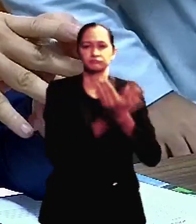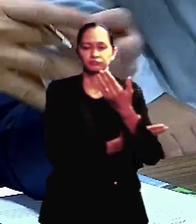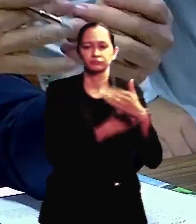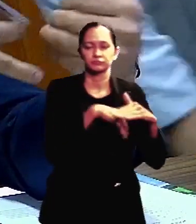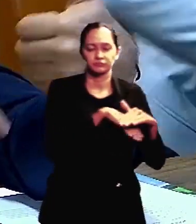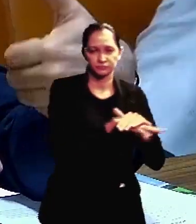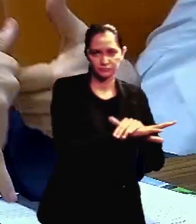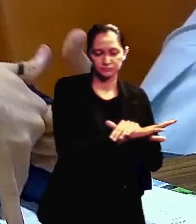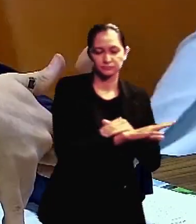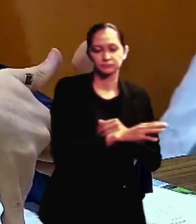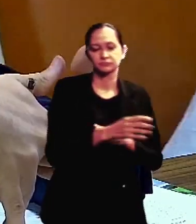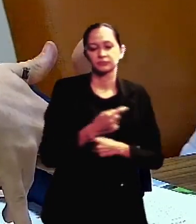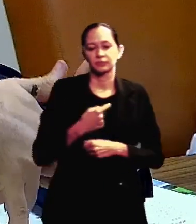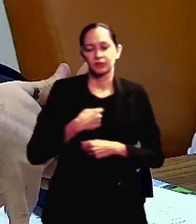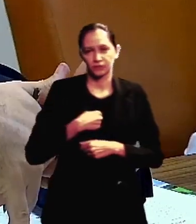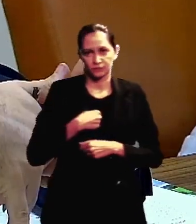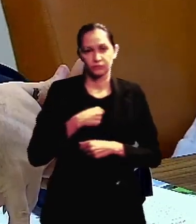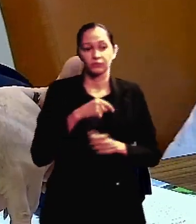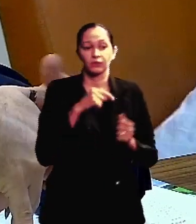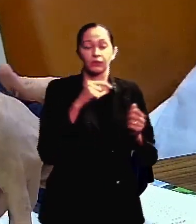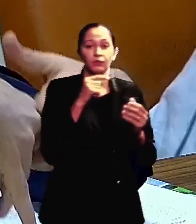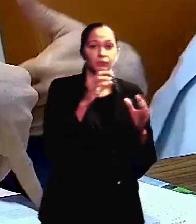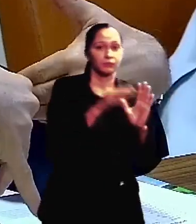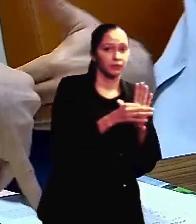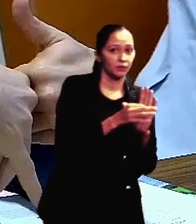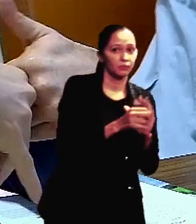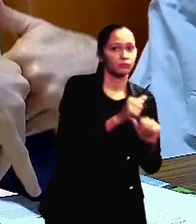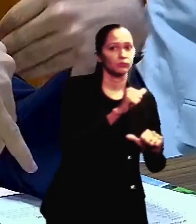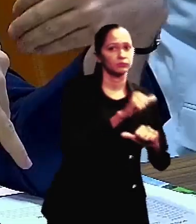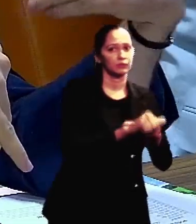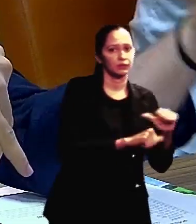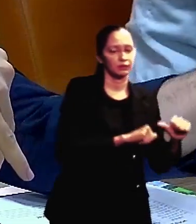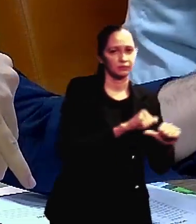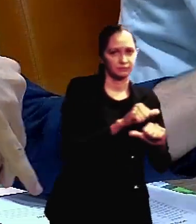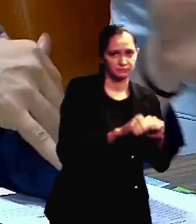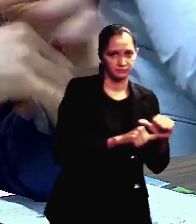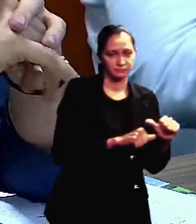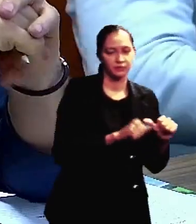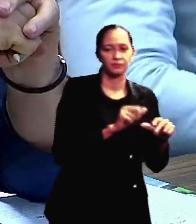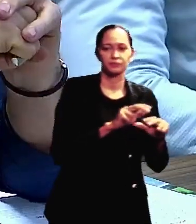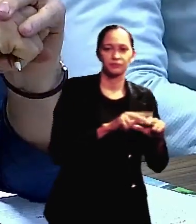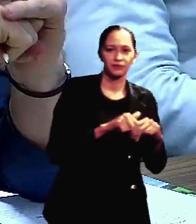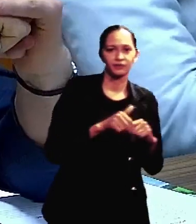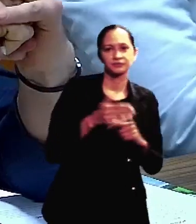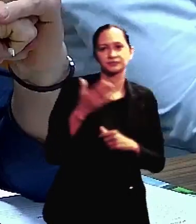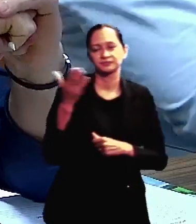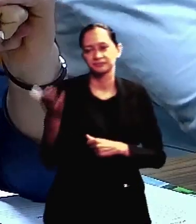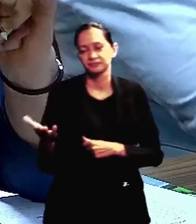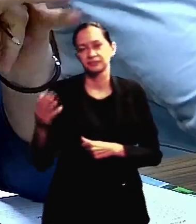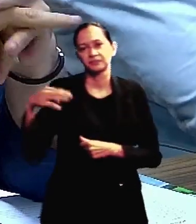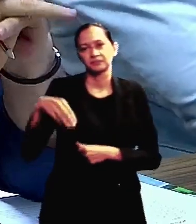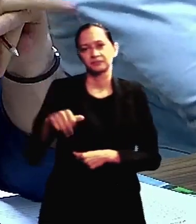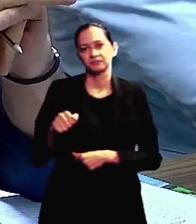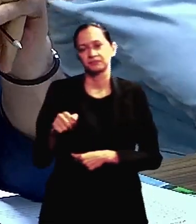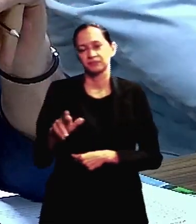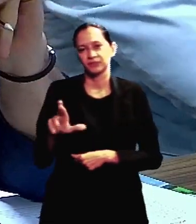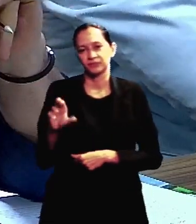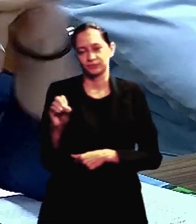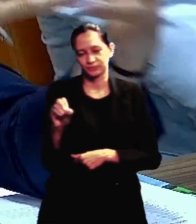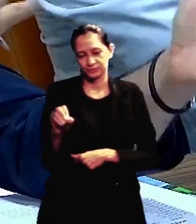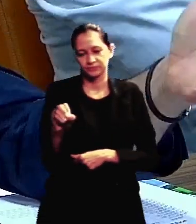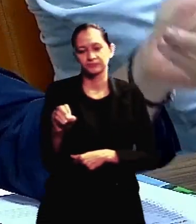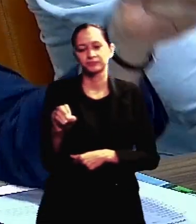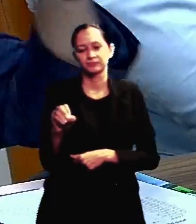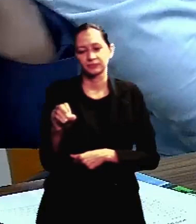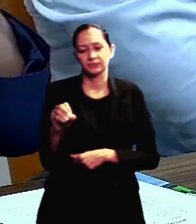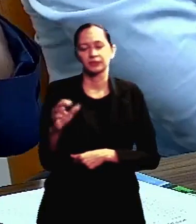tela, eu vou refluir do meu entendimento em razão do entendimento do vereador Mauro Rubem sobre esse ponto